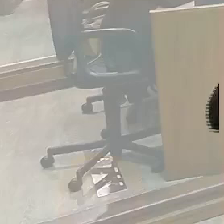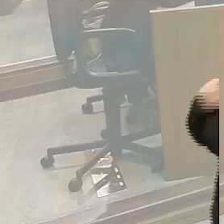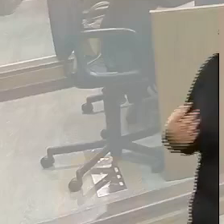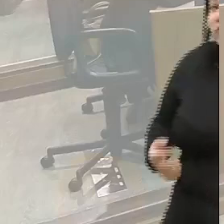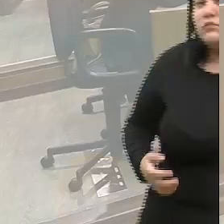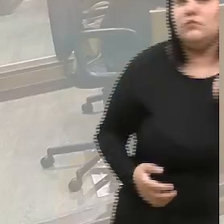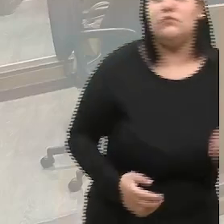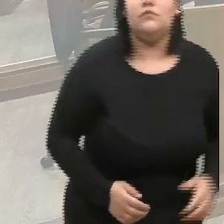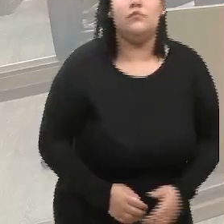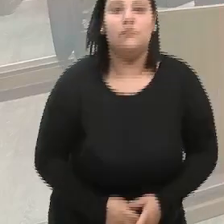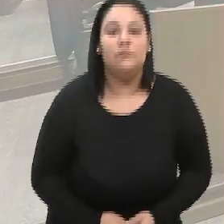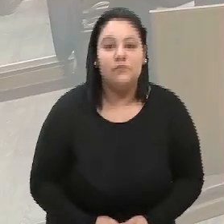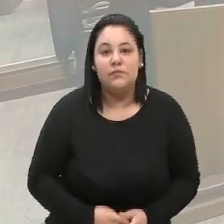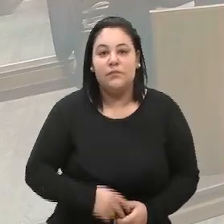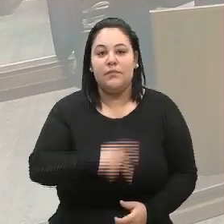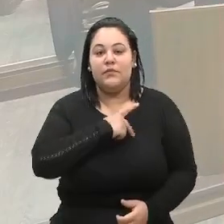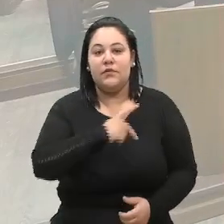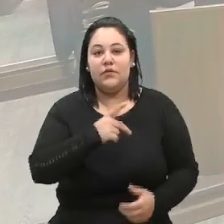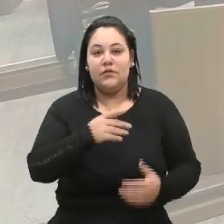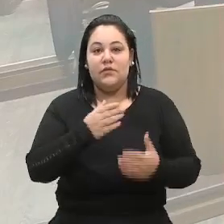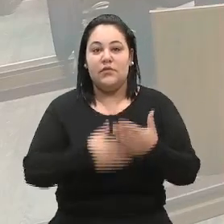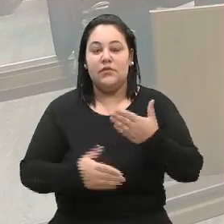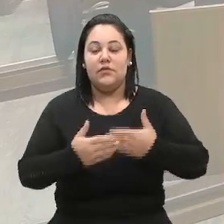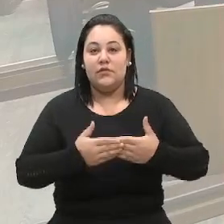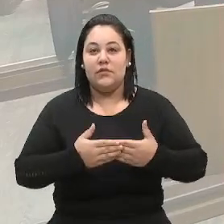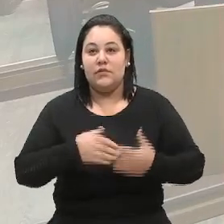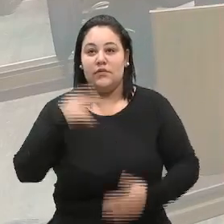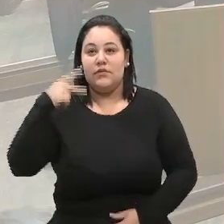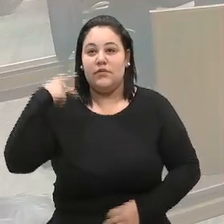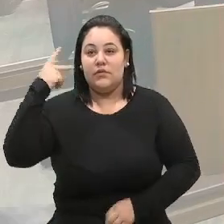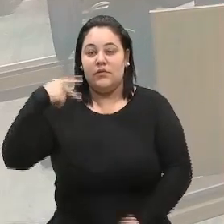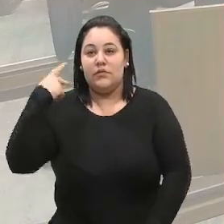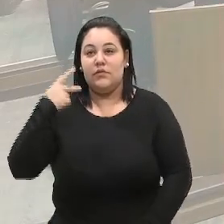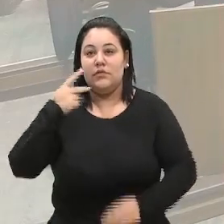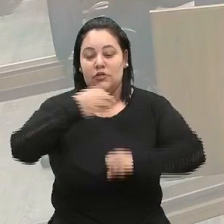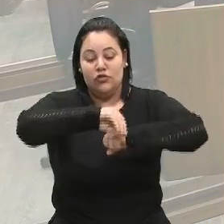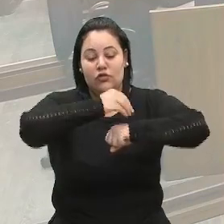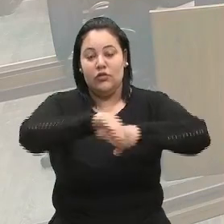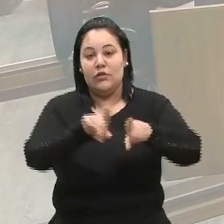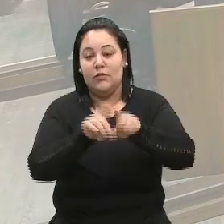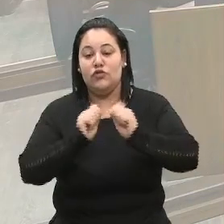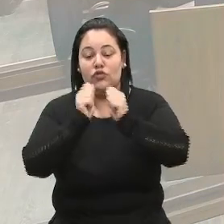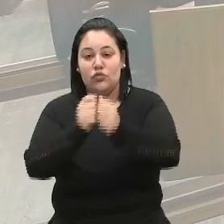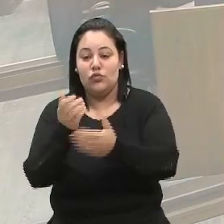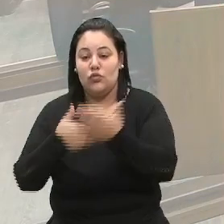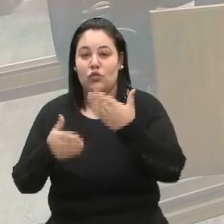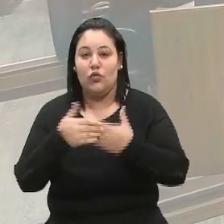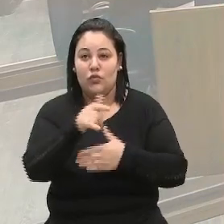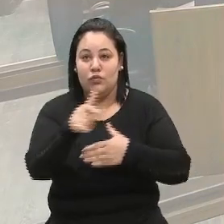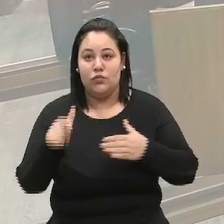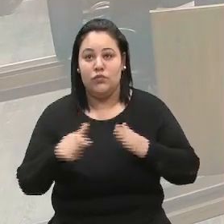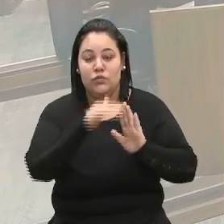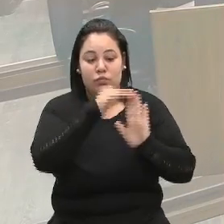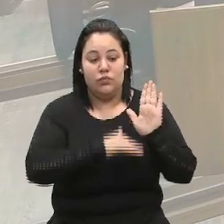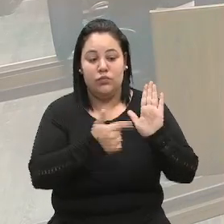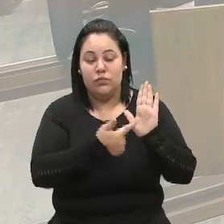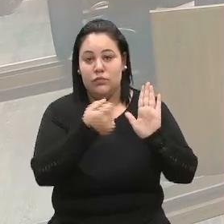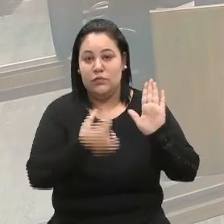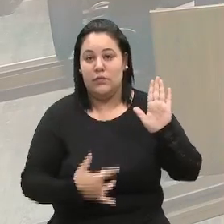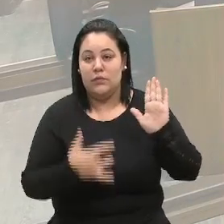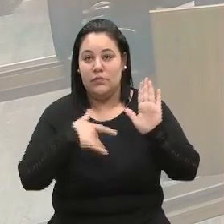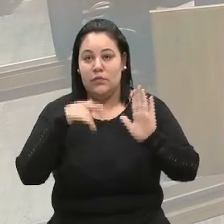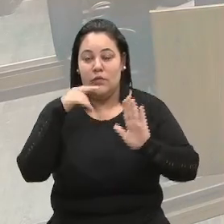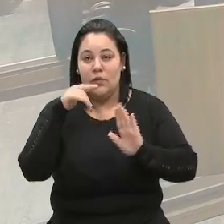Senhora Presidente, senhoras e senhores vereadores, o vereador proponente, em conjunto com os vereadores que o presente requerimento subscrevem, observadas